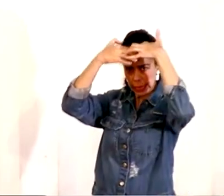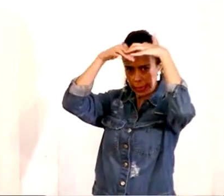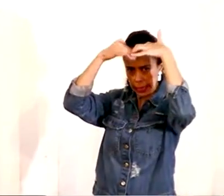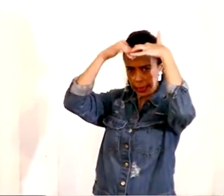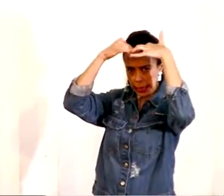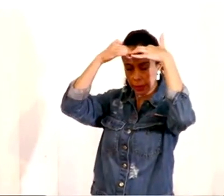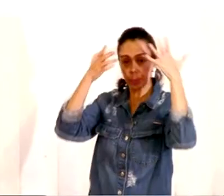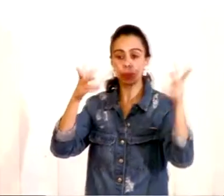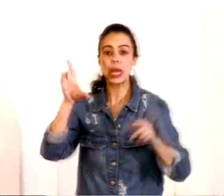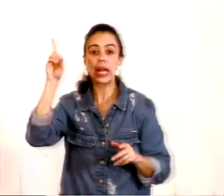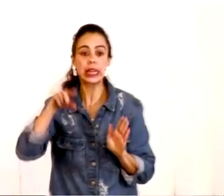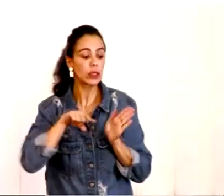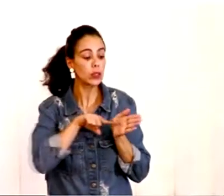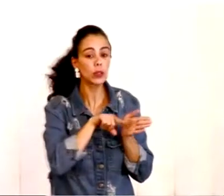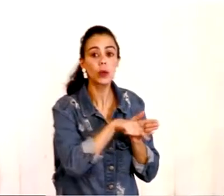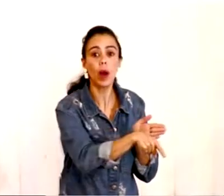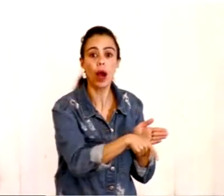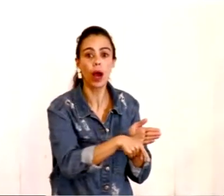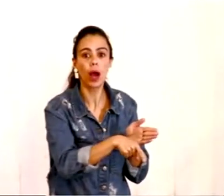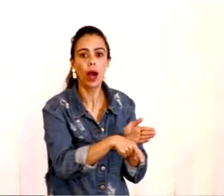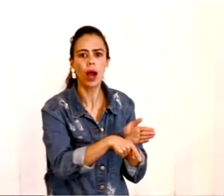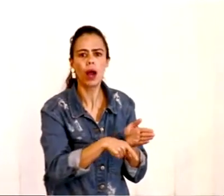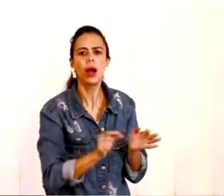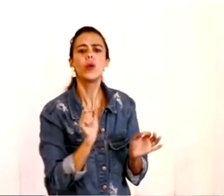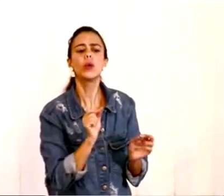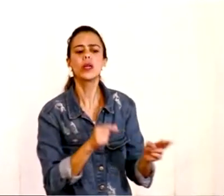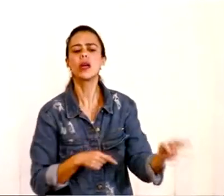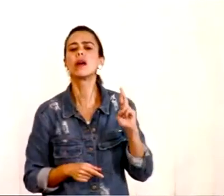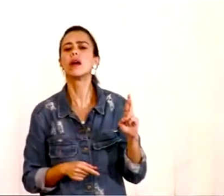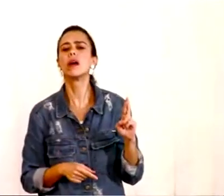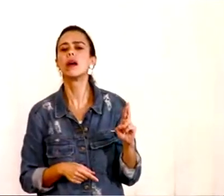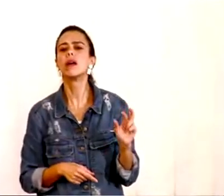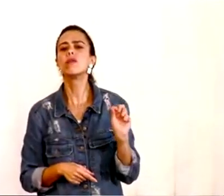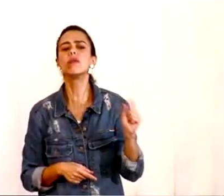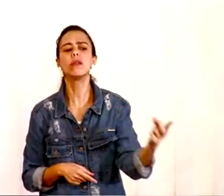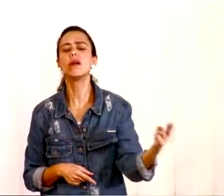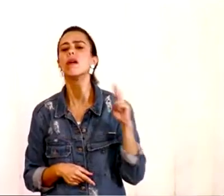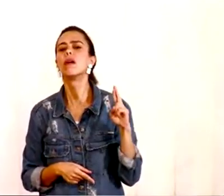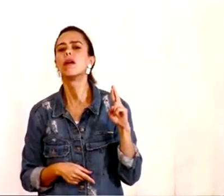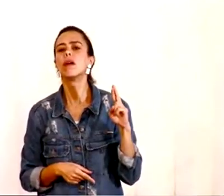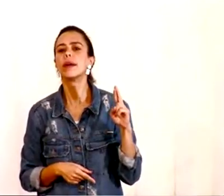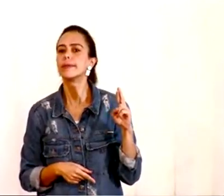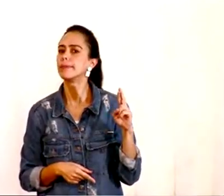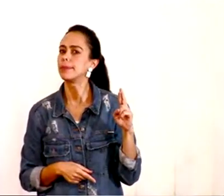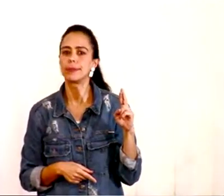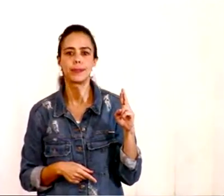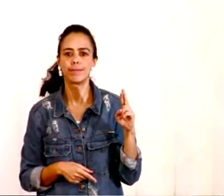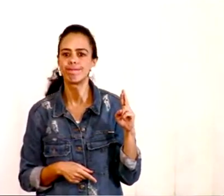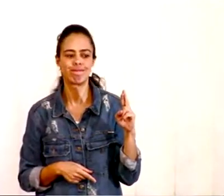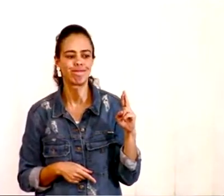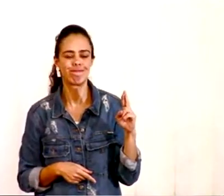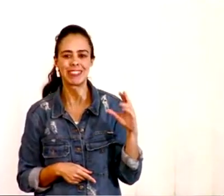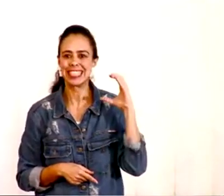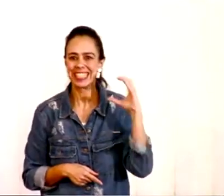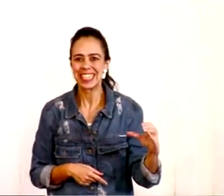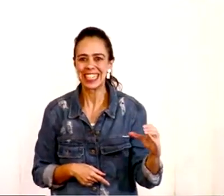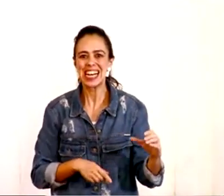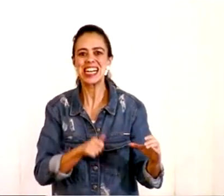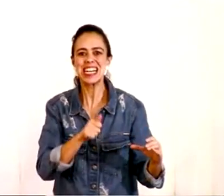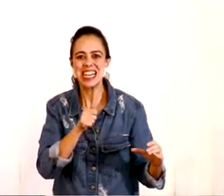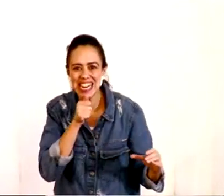Foi ir contra Deus, porque a ira do coração dele o